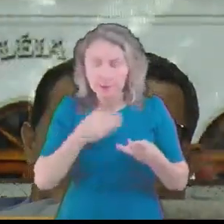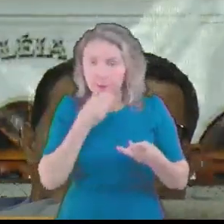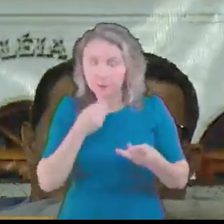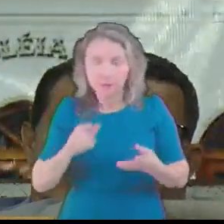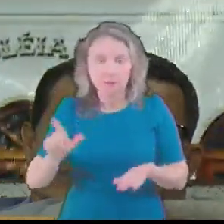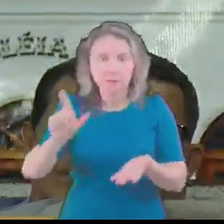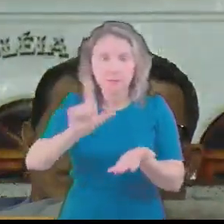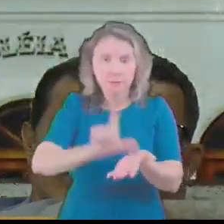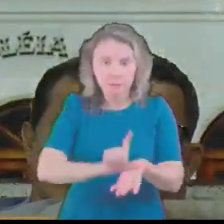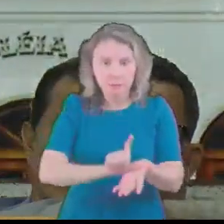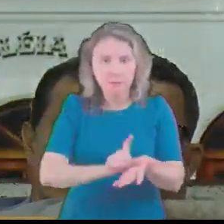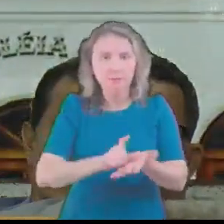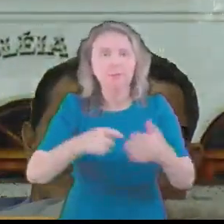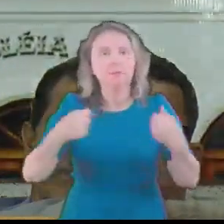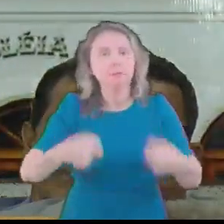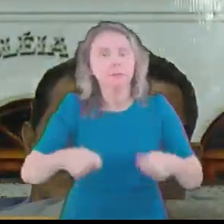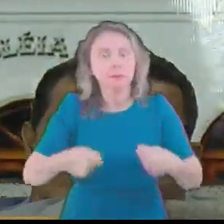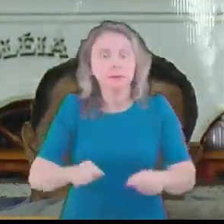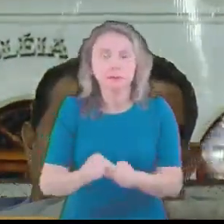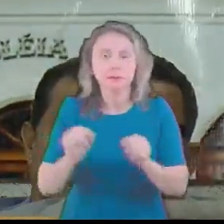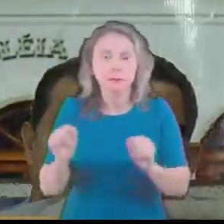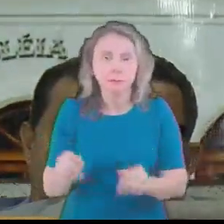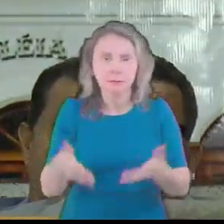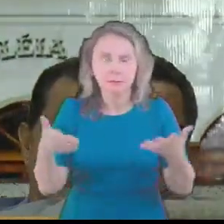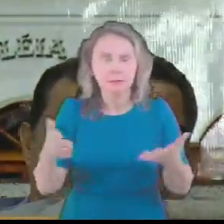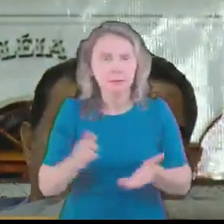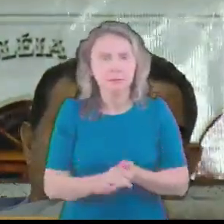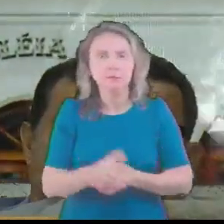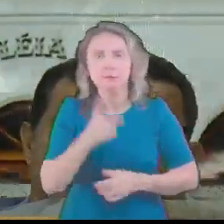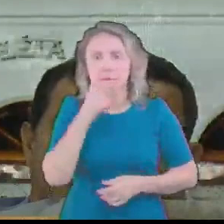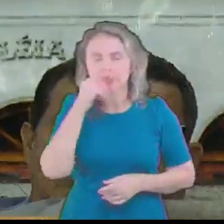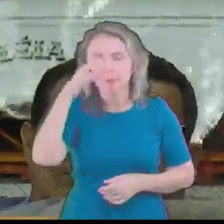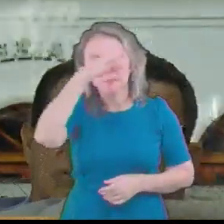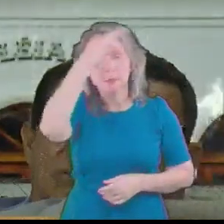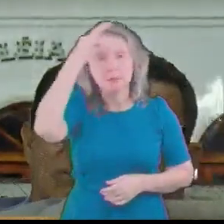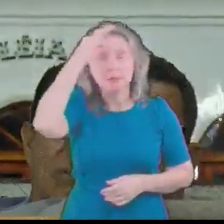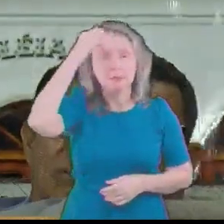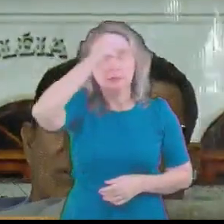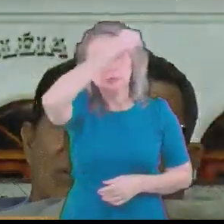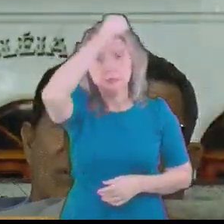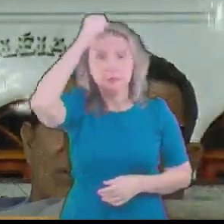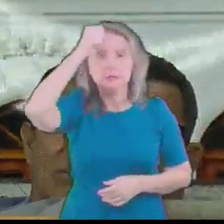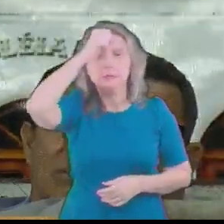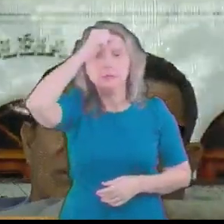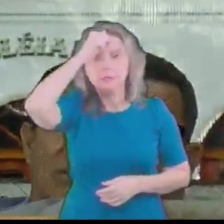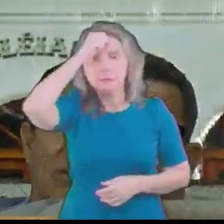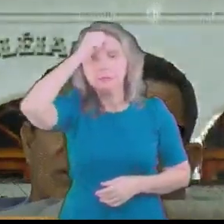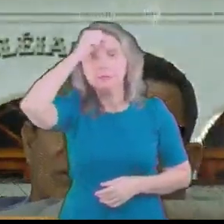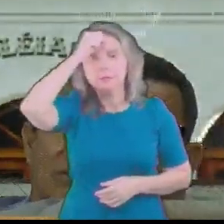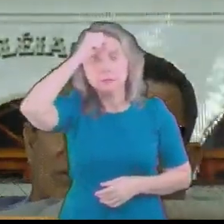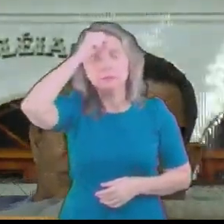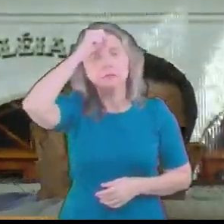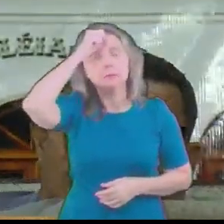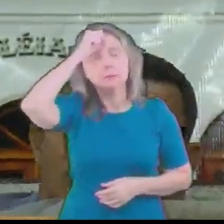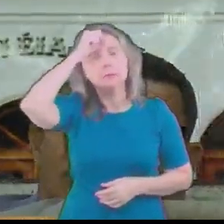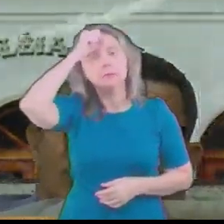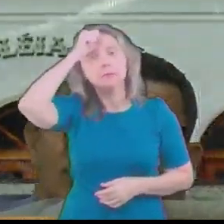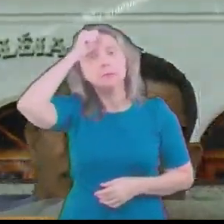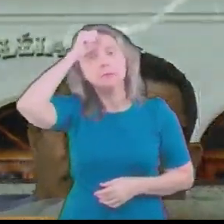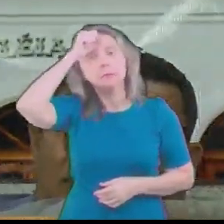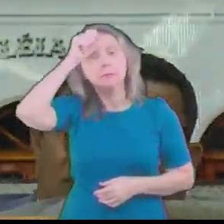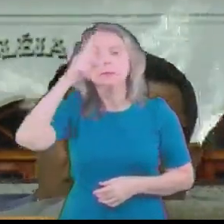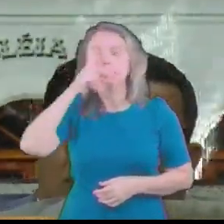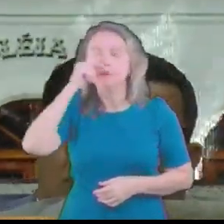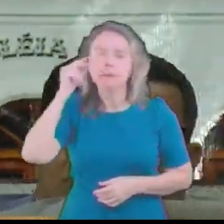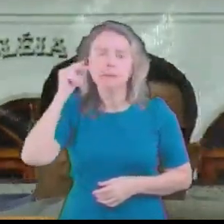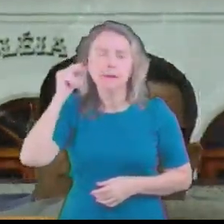aqui nesta noite. Parece-me que o Espírito Santo de Deus direciona o culto para milagre, para